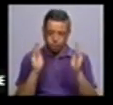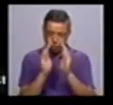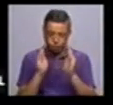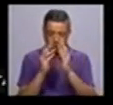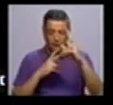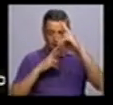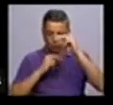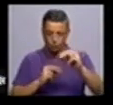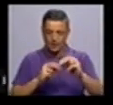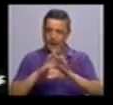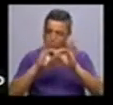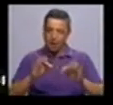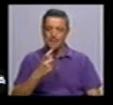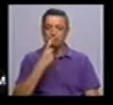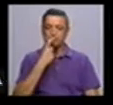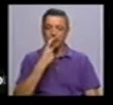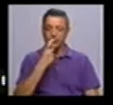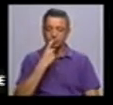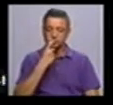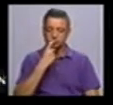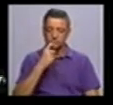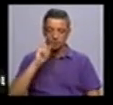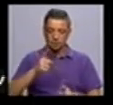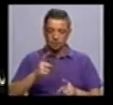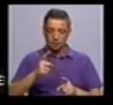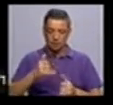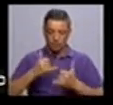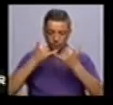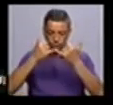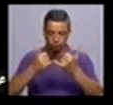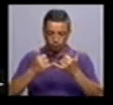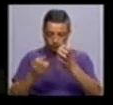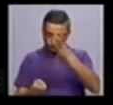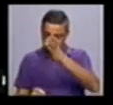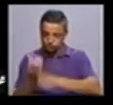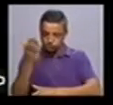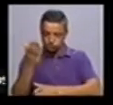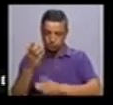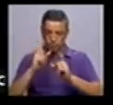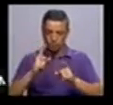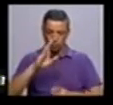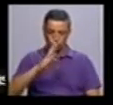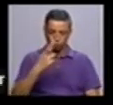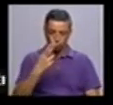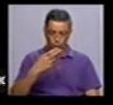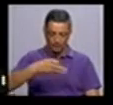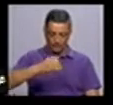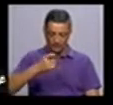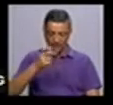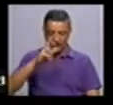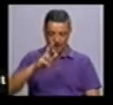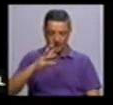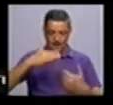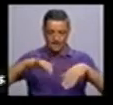são autênticos calhaus e que provavelmente formaram-se depois da formação do próprio Júpiter e se calhar à custa também